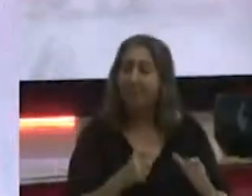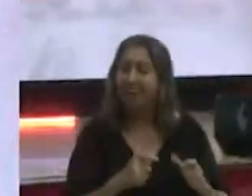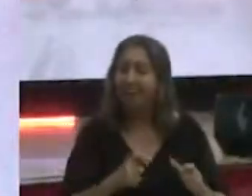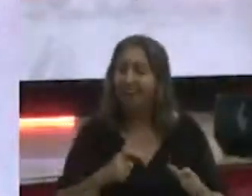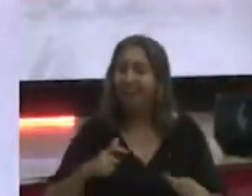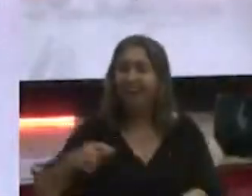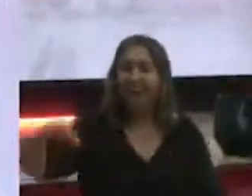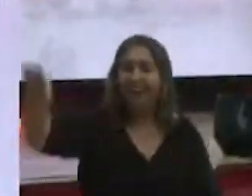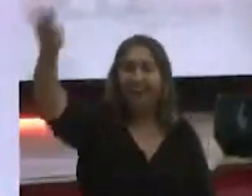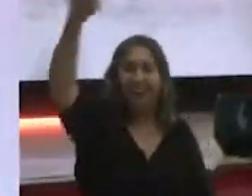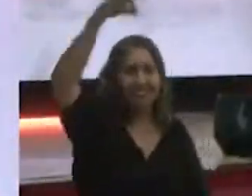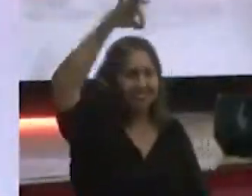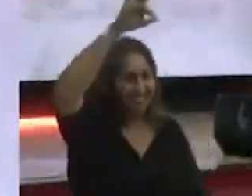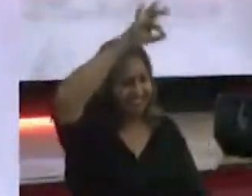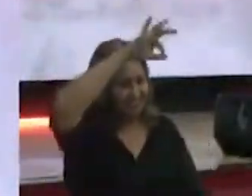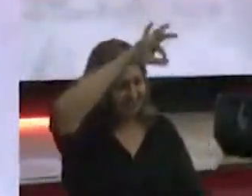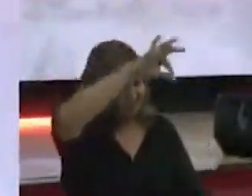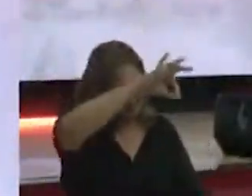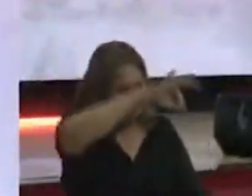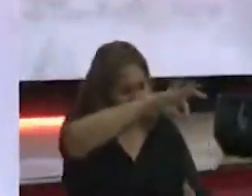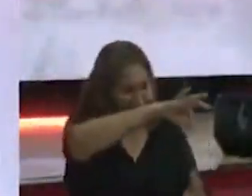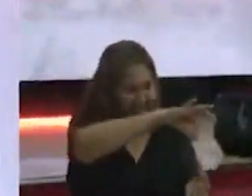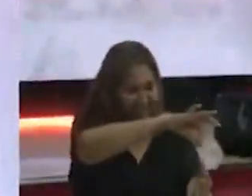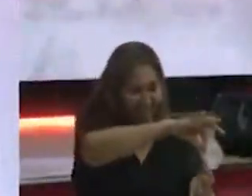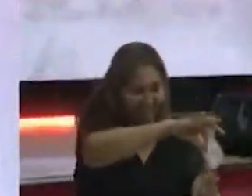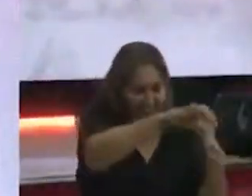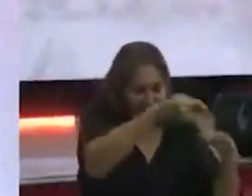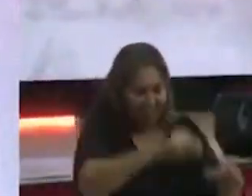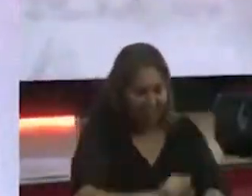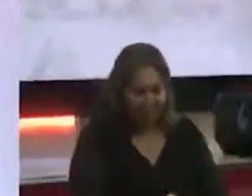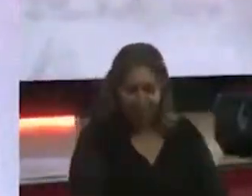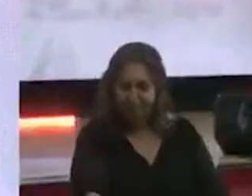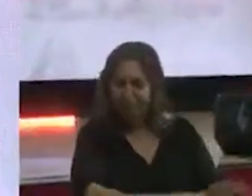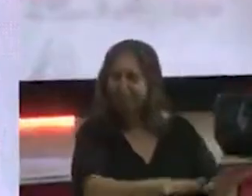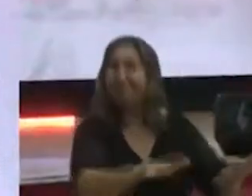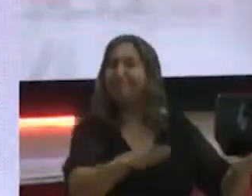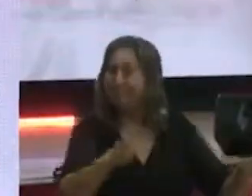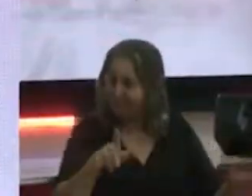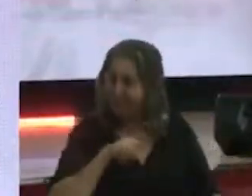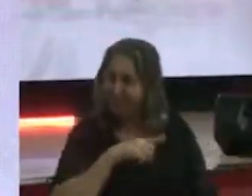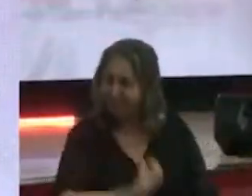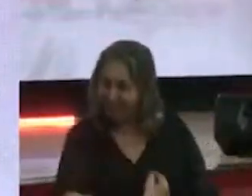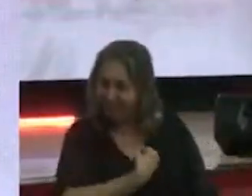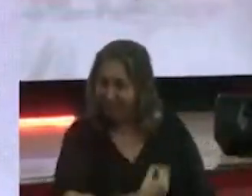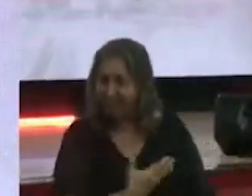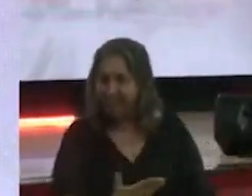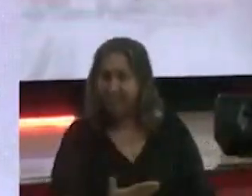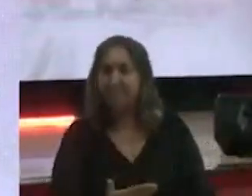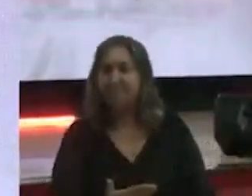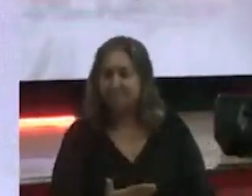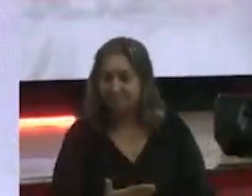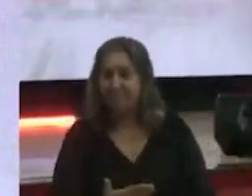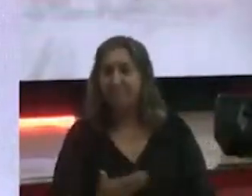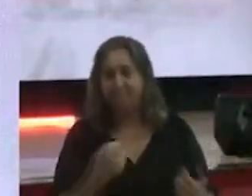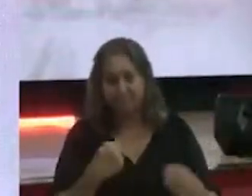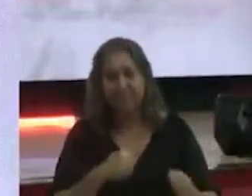esse fruto precisa estar presente ou sendo